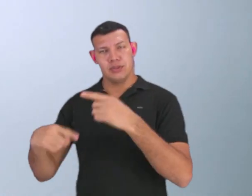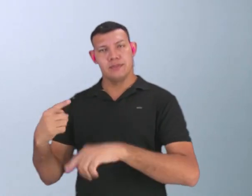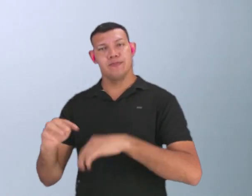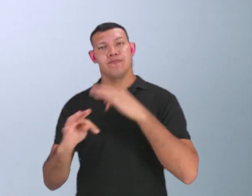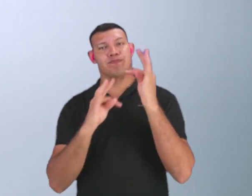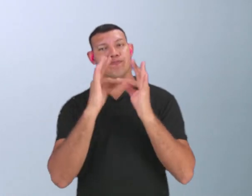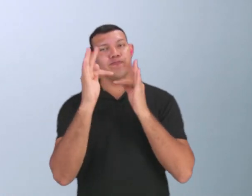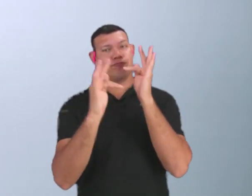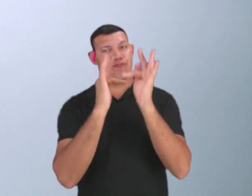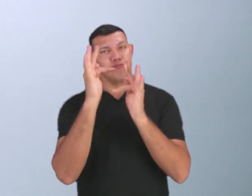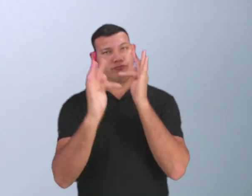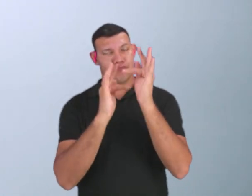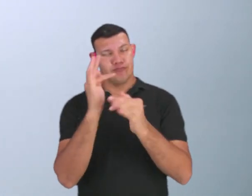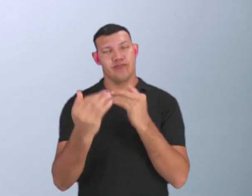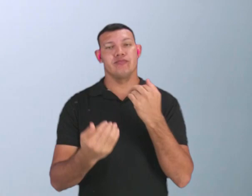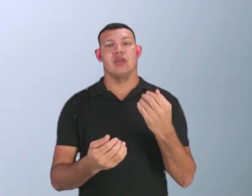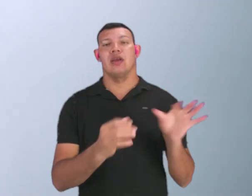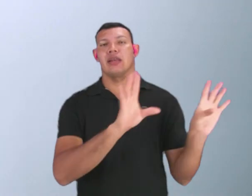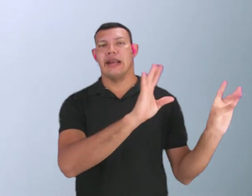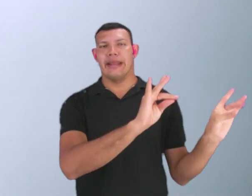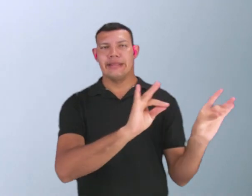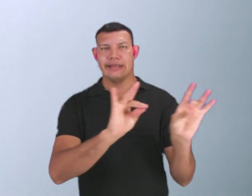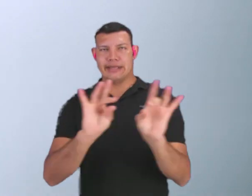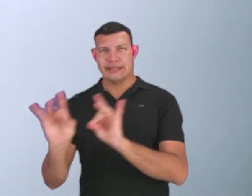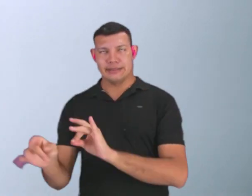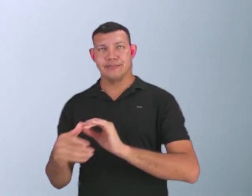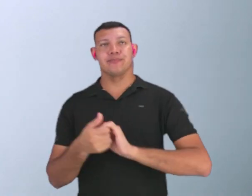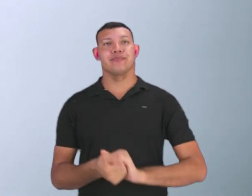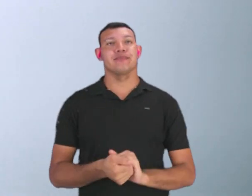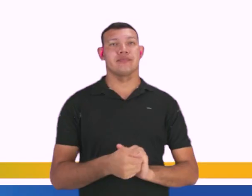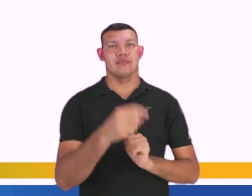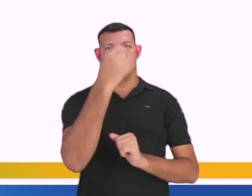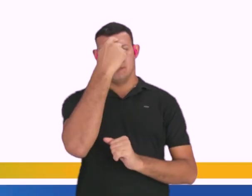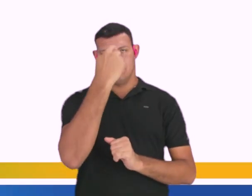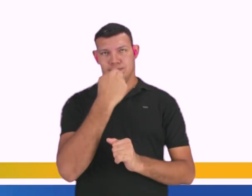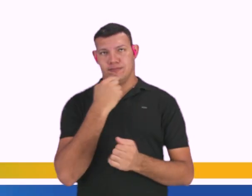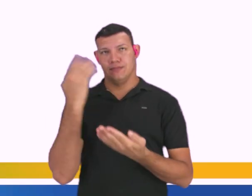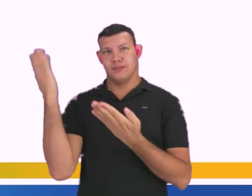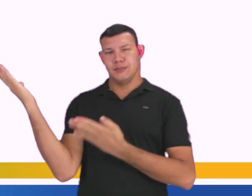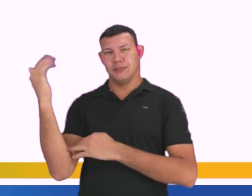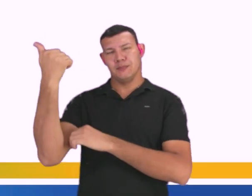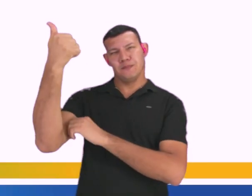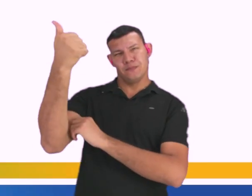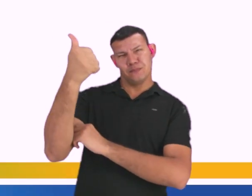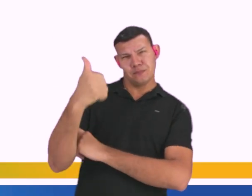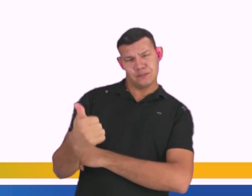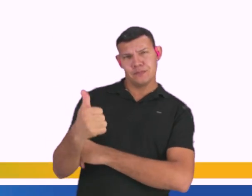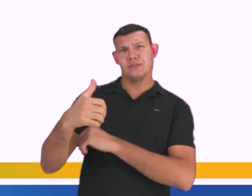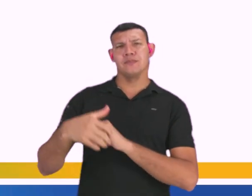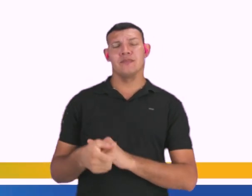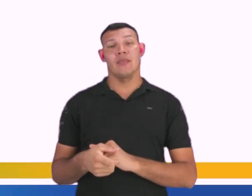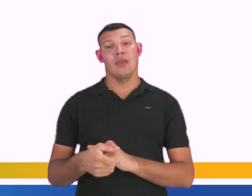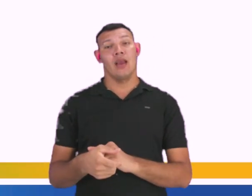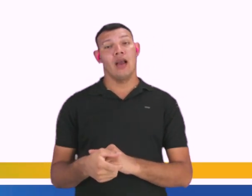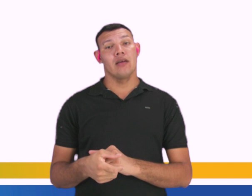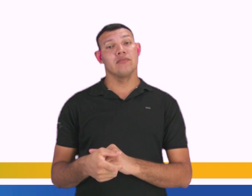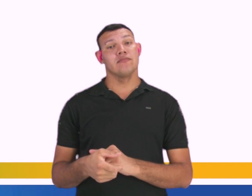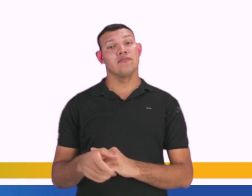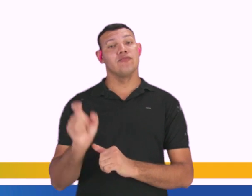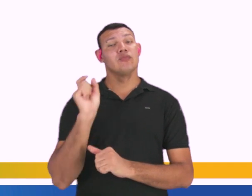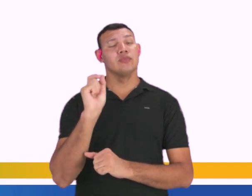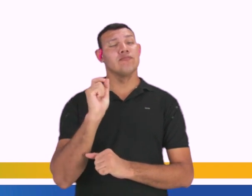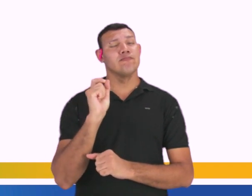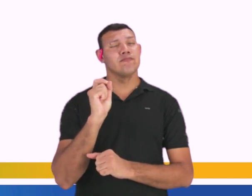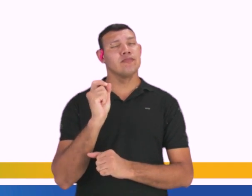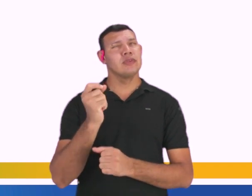também nos fluidos. Então, primeiro eu trago essa imagem para vocês fazer uma análise e a gente precisa voltar a entender aquele